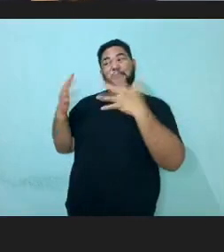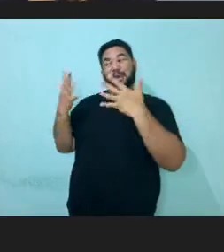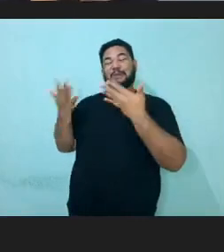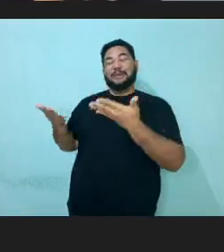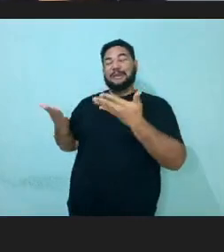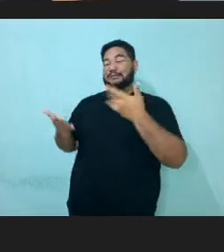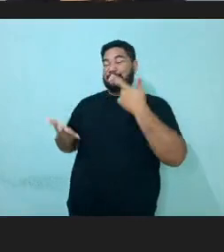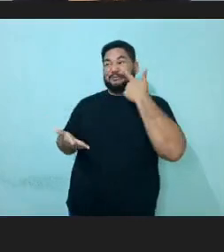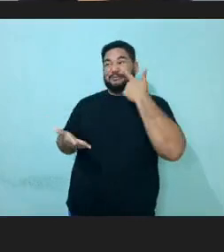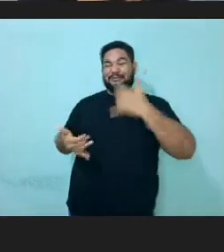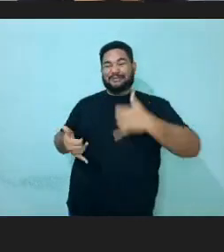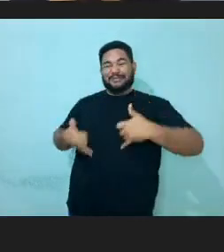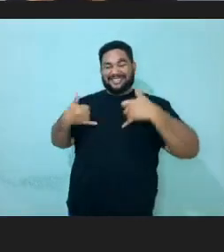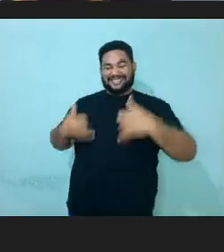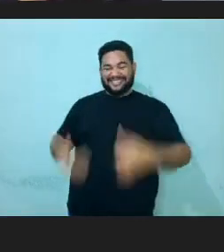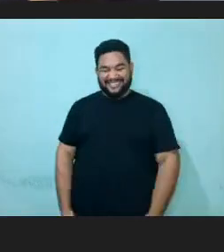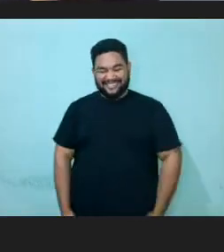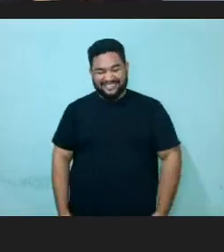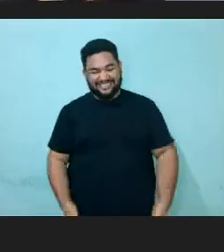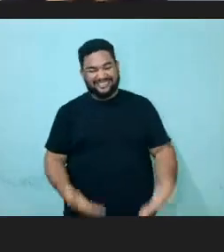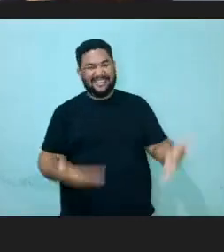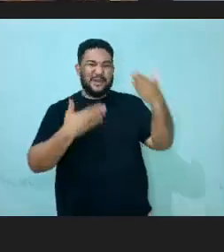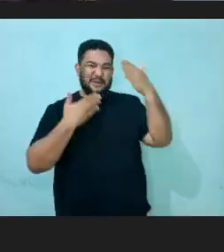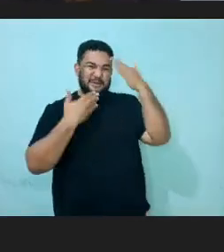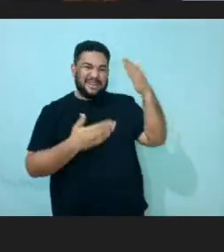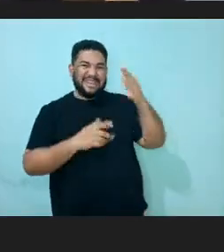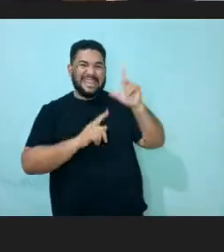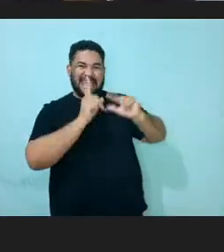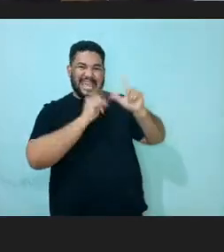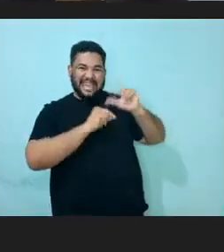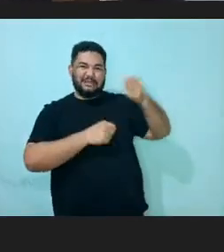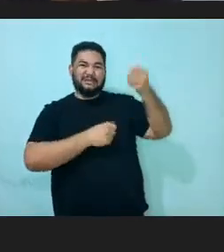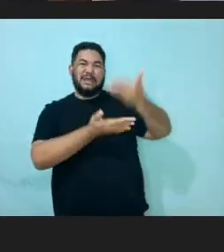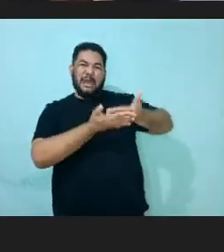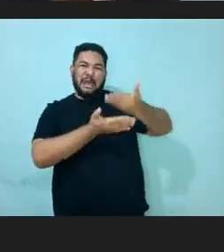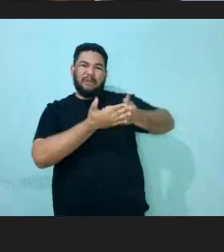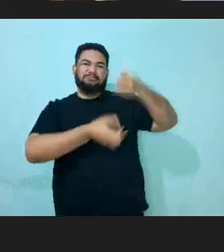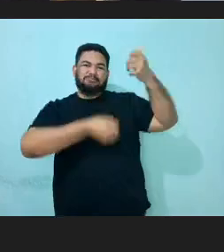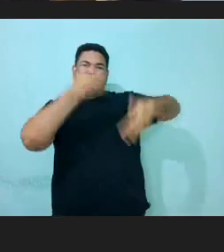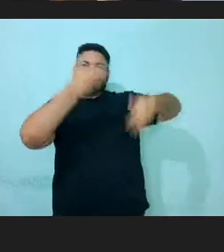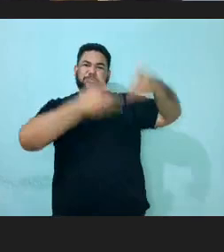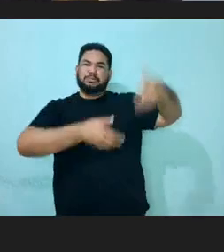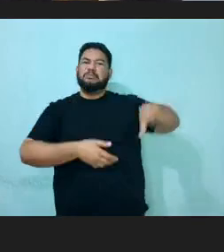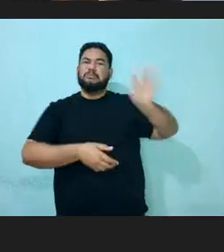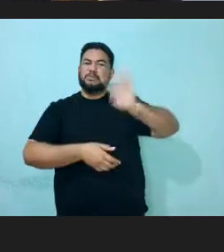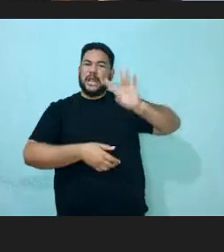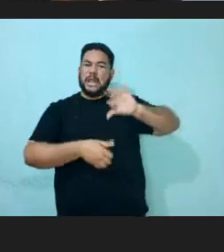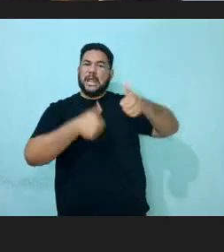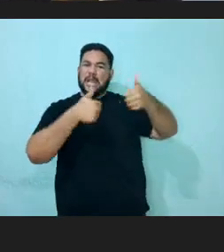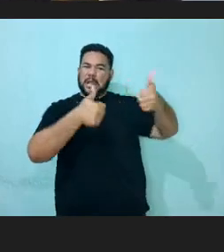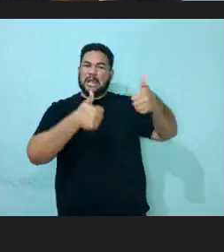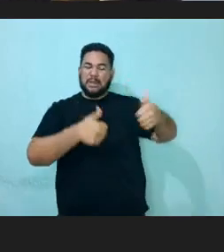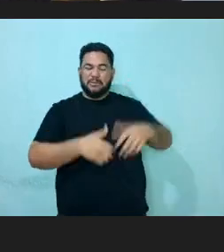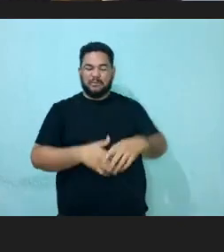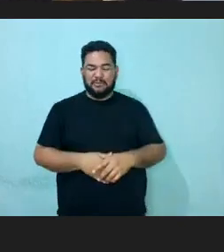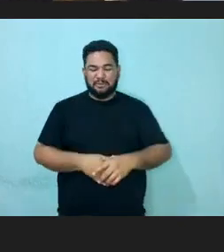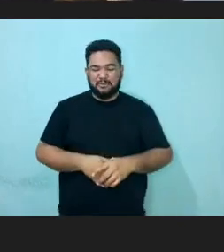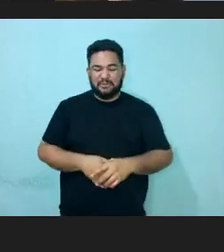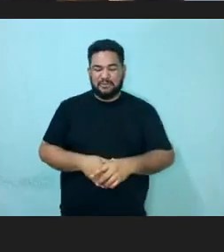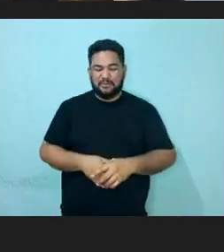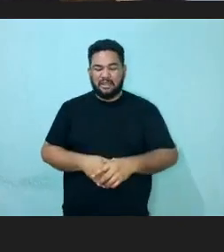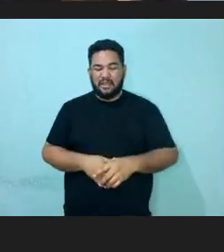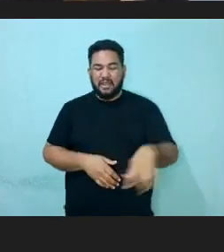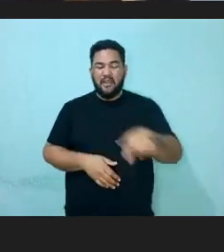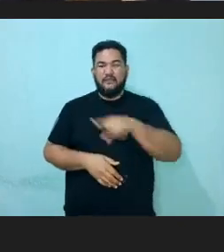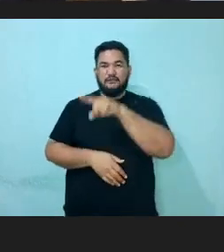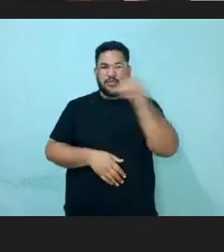tenho orgulho de mim. Obrigada, Ana, pela aula. Muito, muito legal. Nada. Agora, olha só. Vocês que estavam assistindo